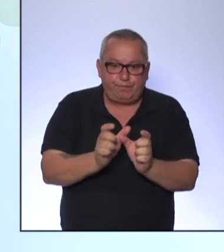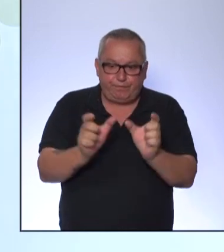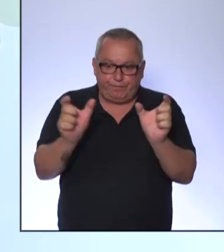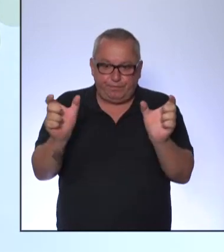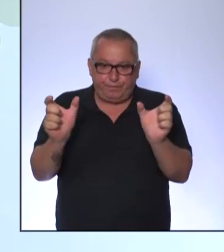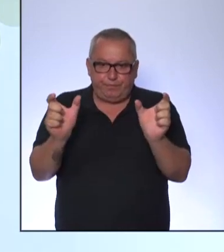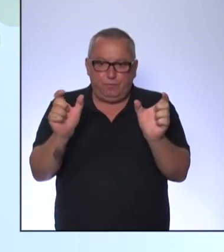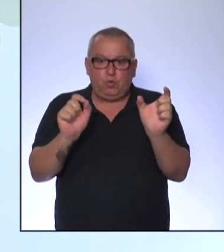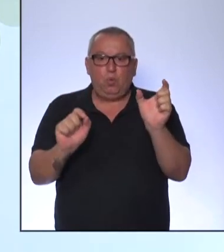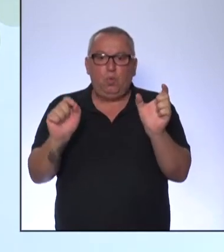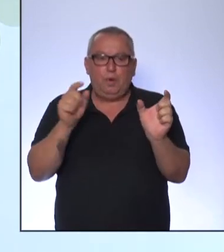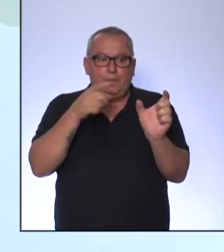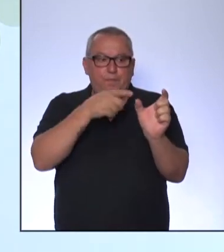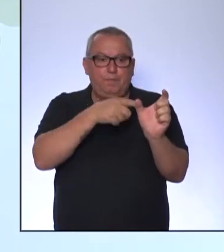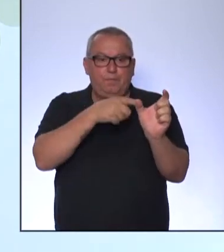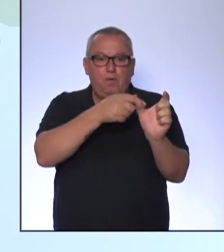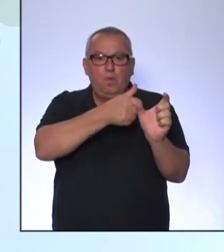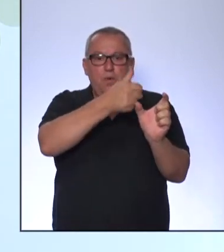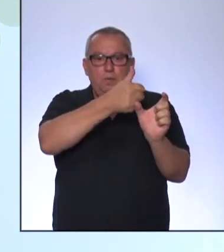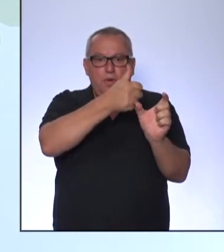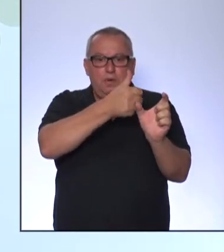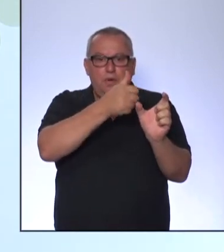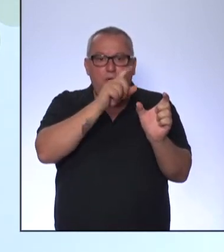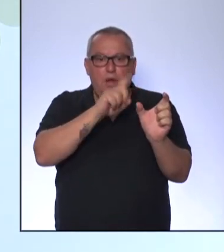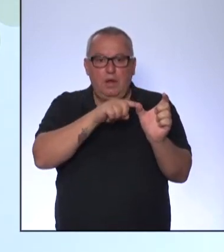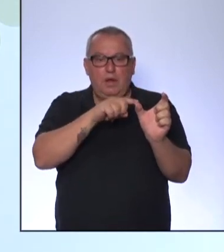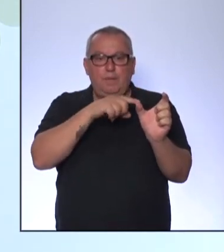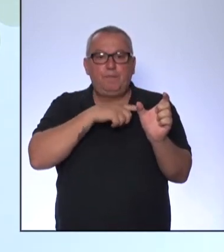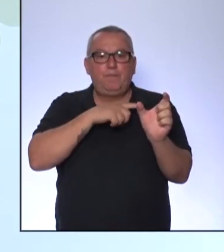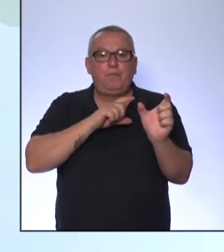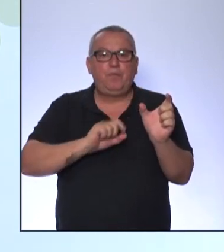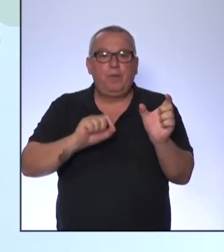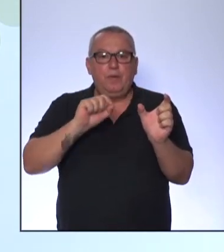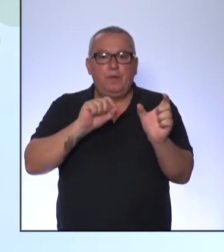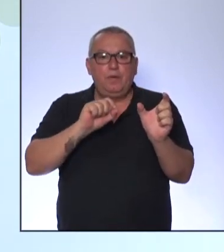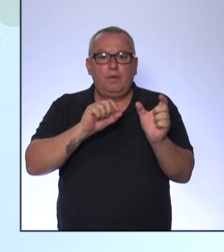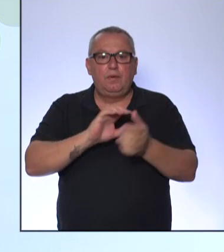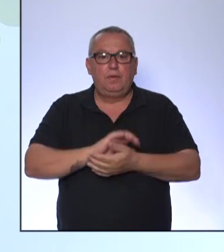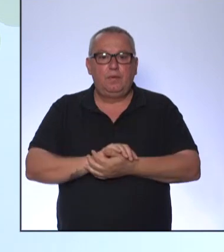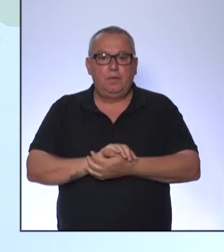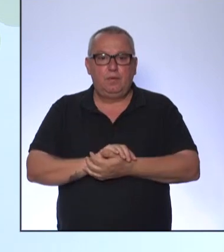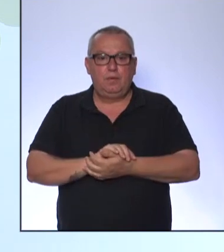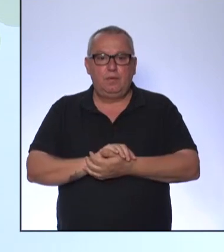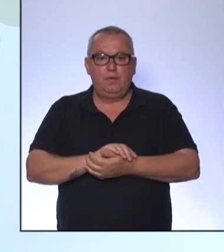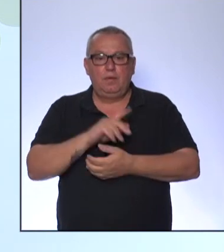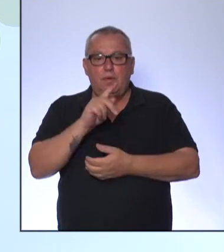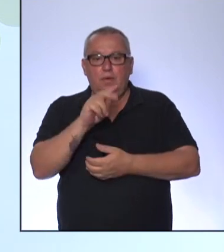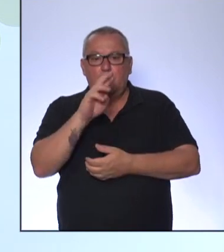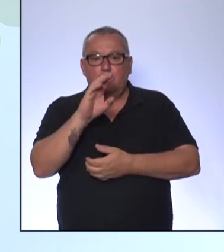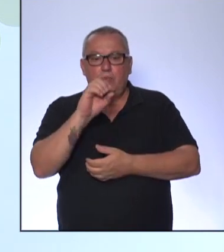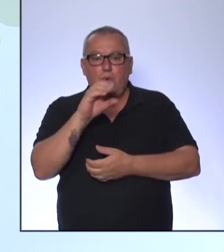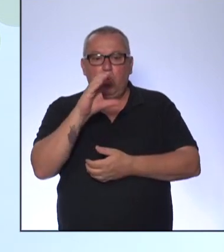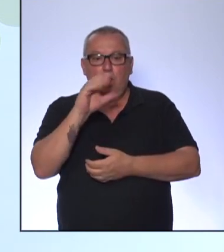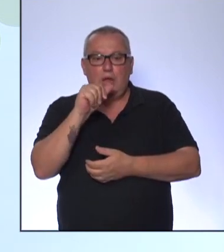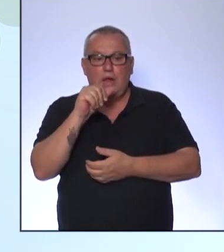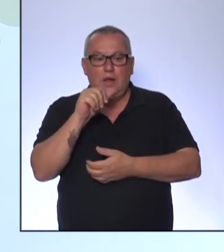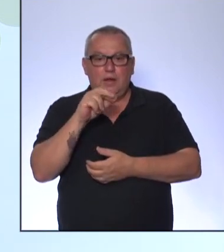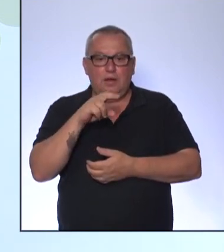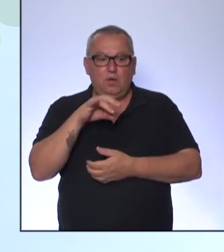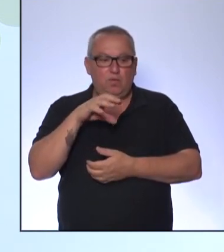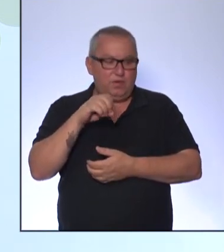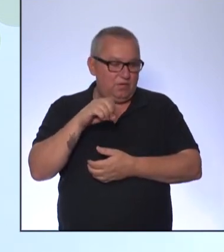dois tipos celulares. O primeiro tipo celular que a gente tem são as células procariontes.